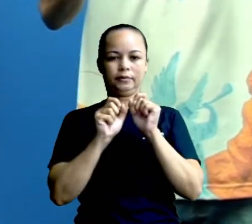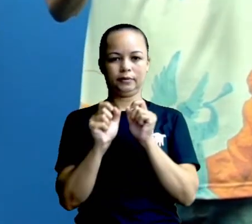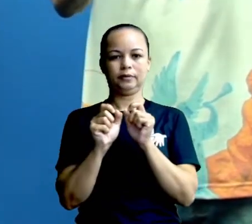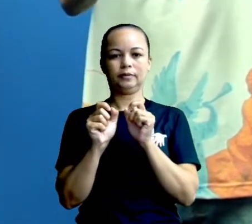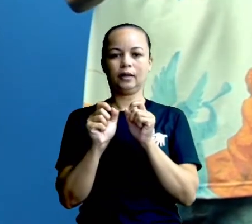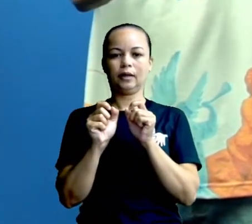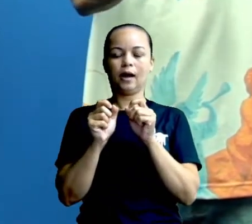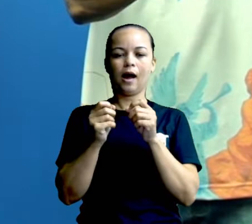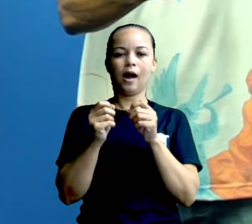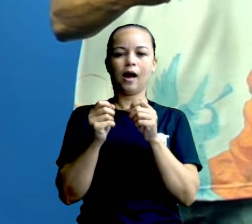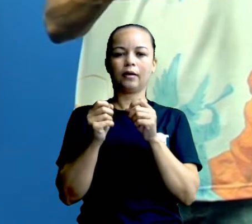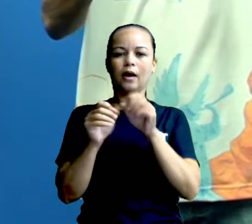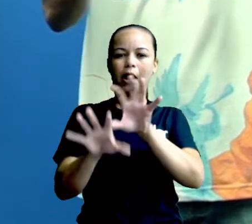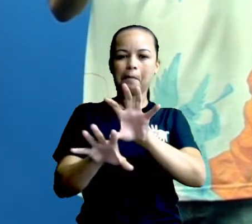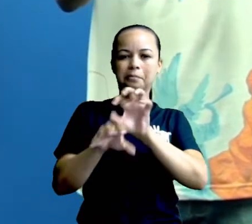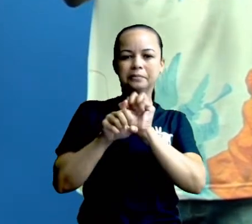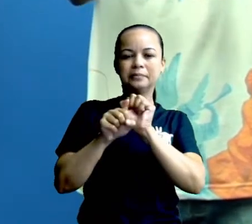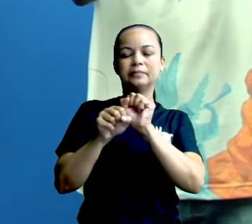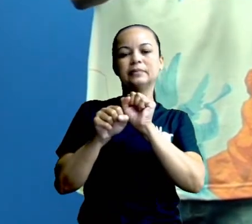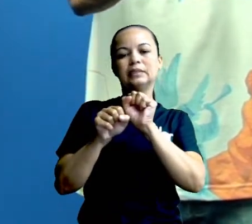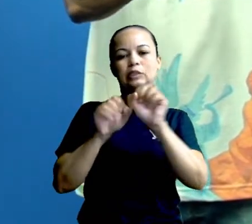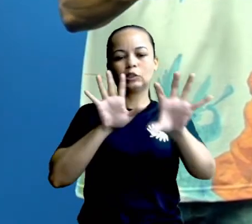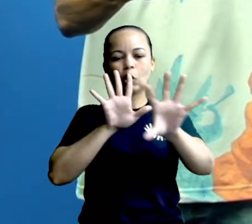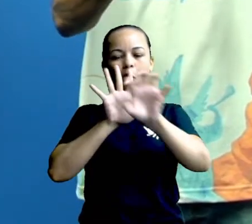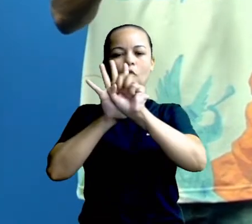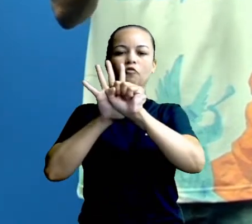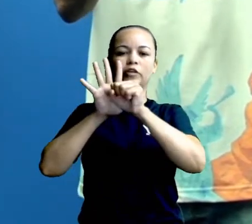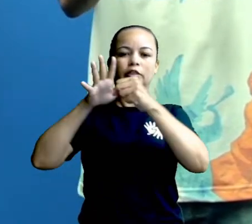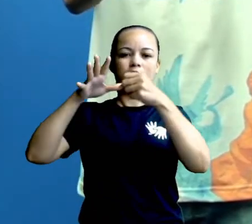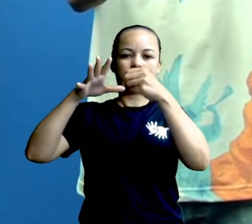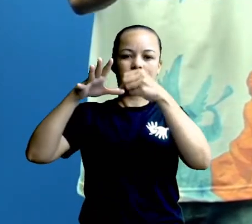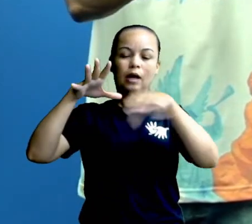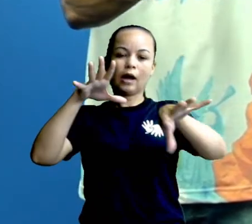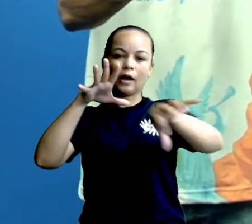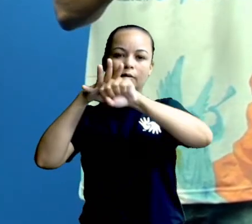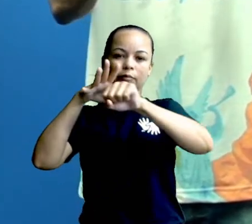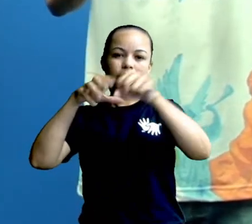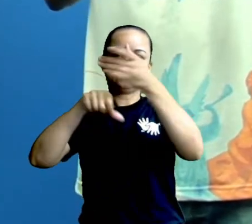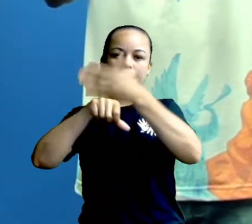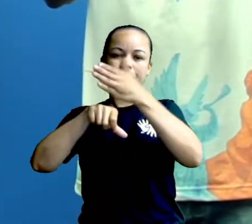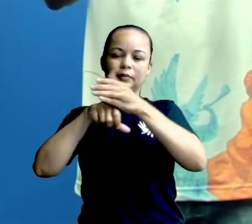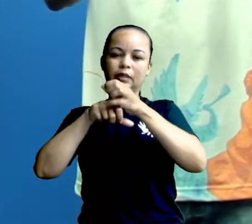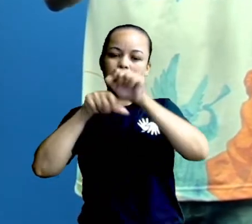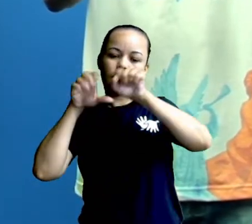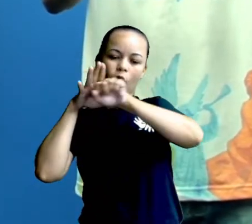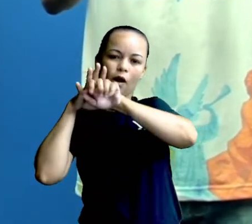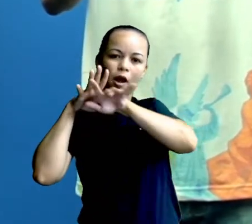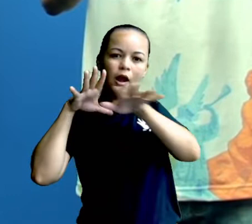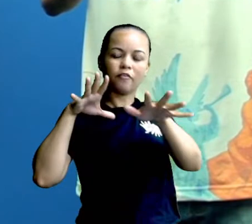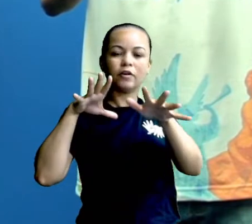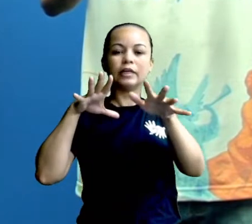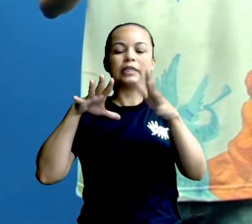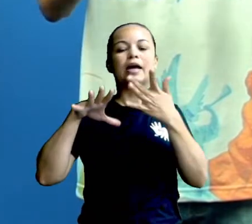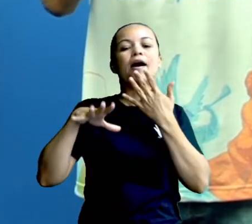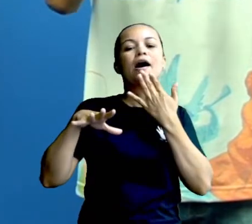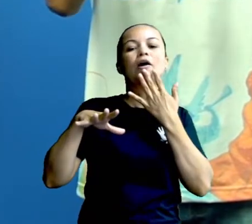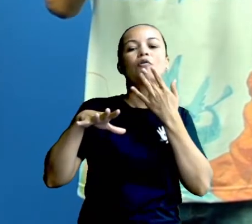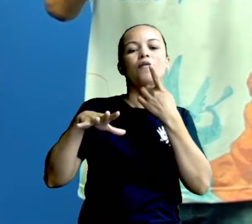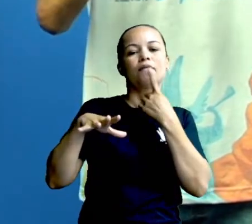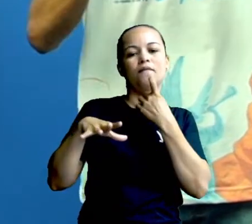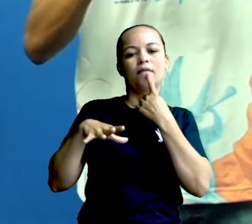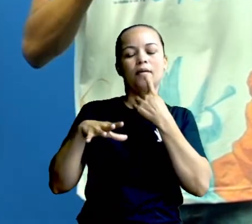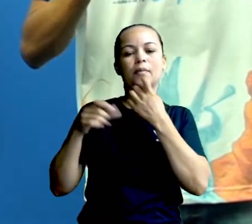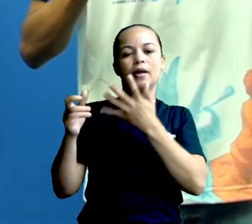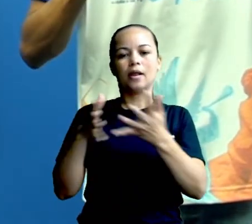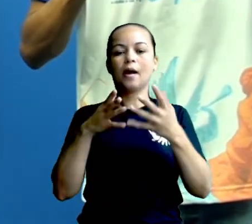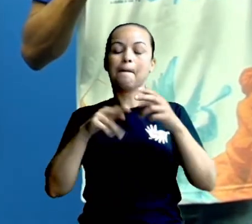tá? Absorve a maioria da luz branca é absorvida e só reflete para meus olhos a cor